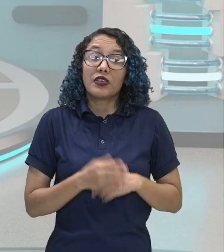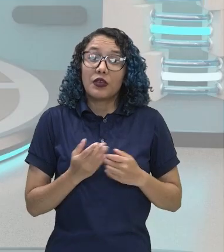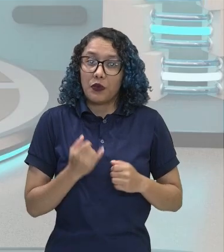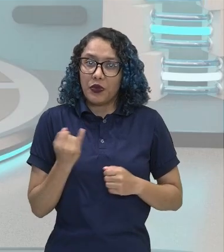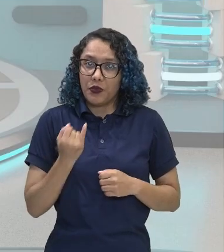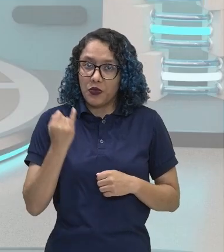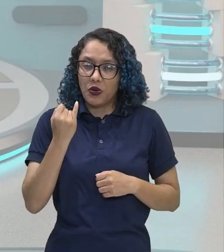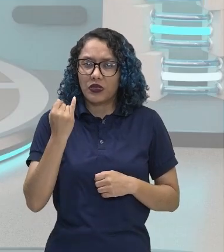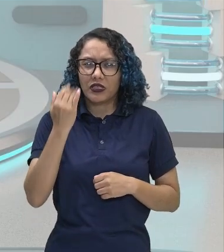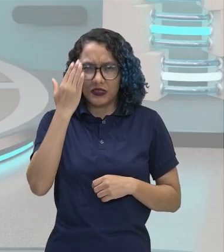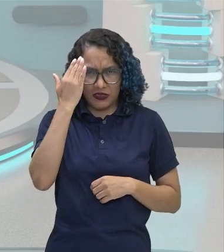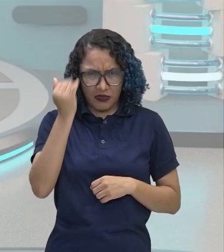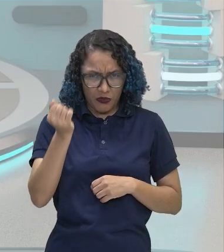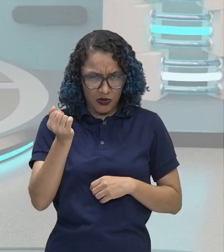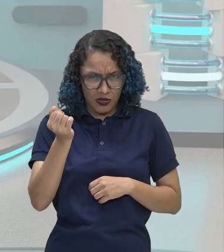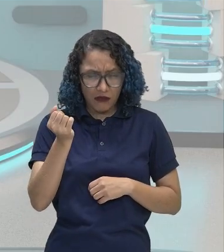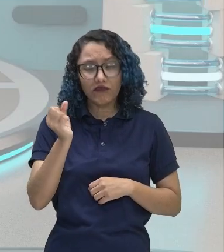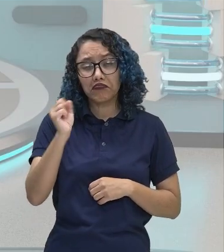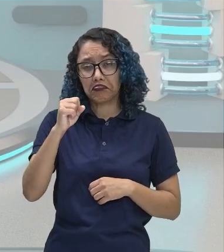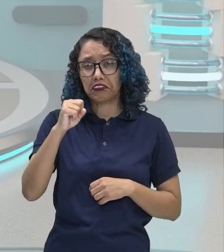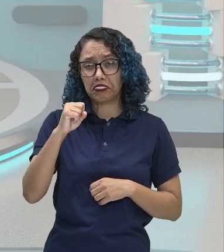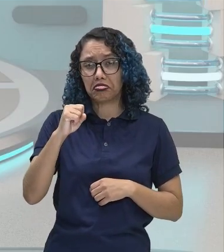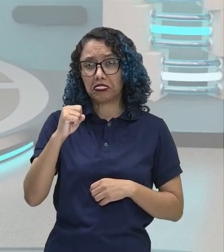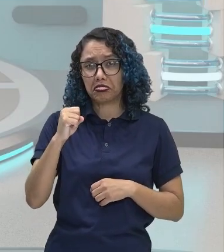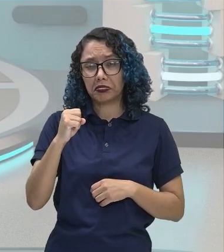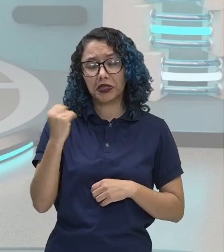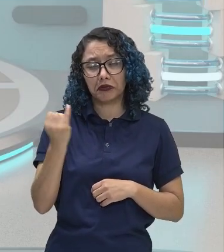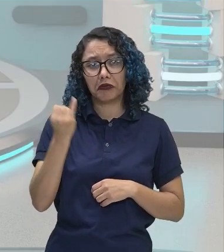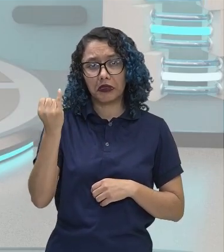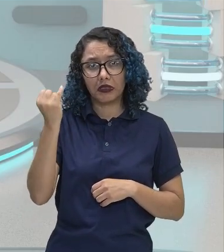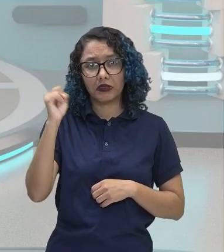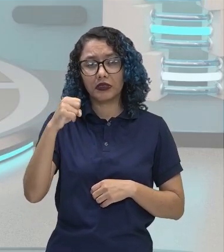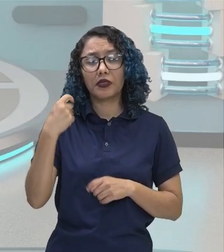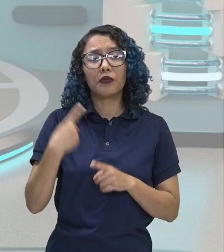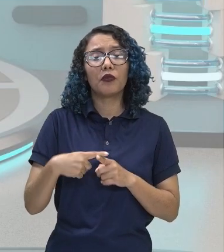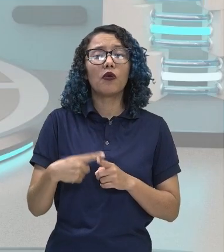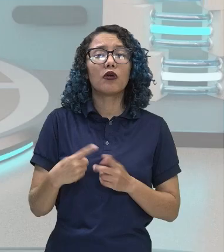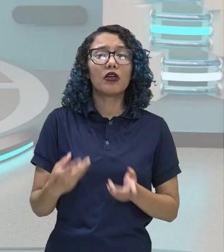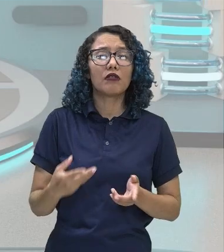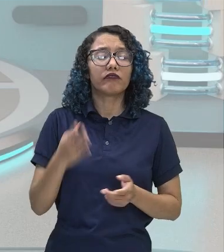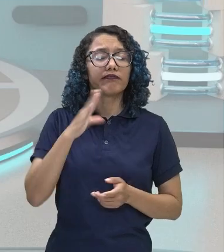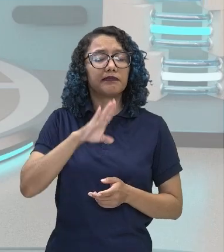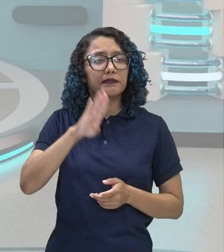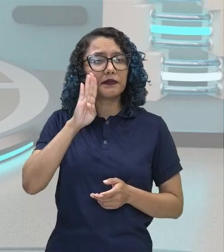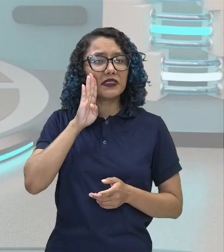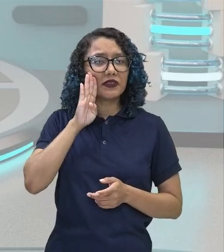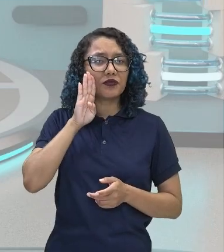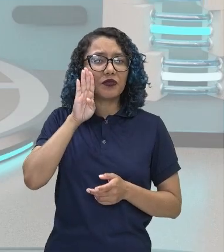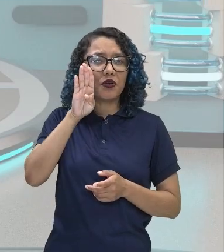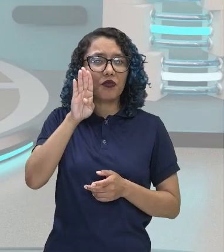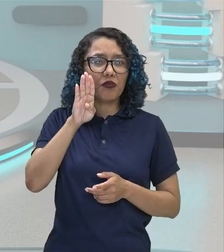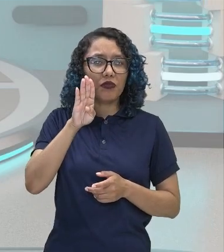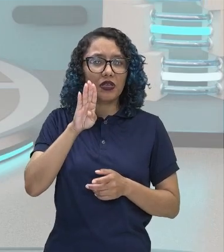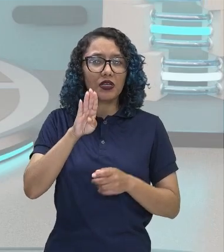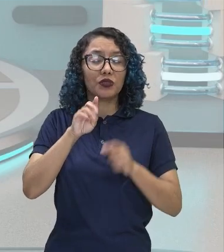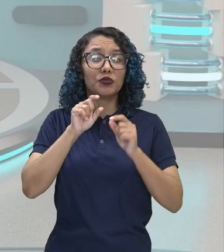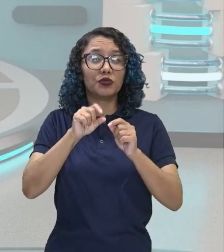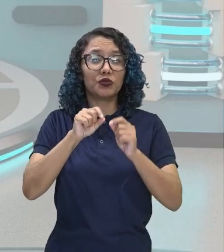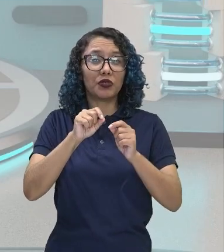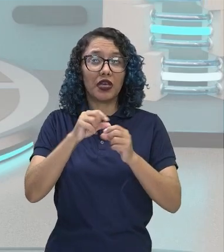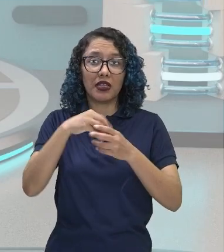isto? Claro que é, principalmente para a nossa convivência